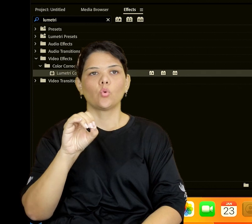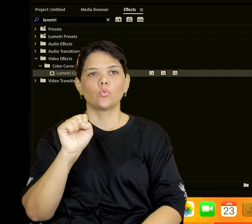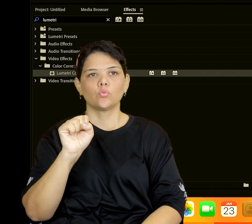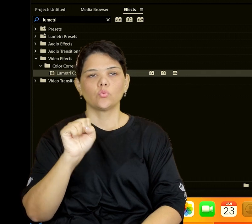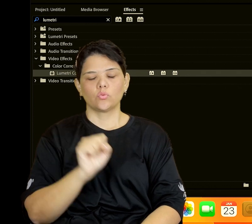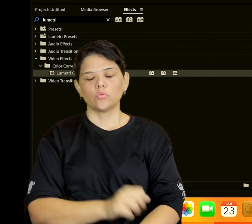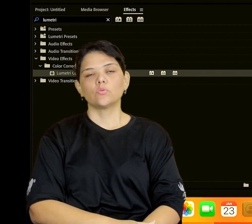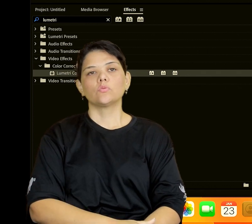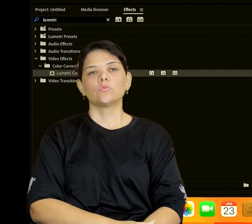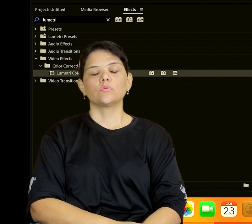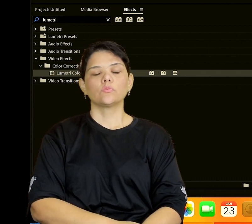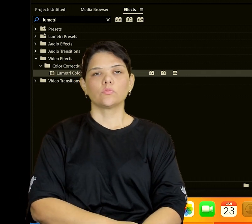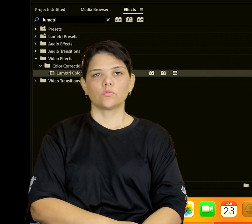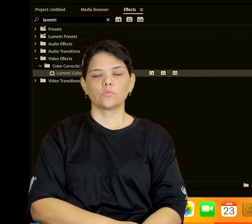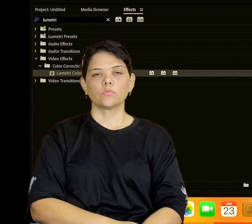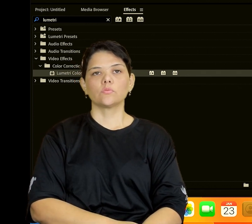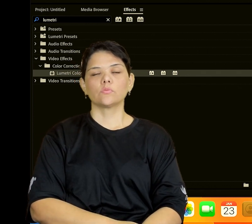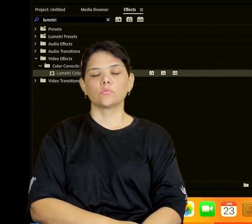Beleza?